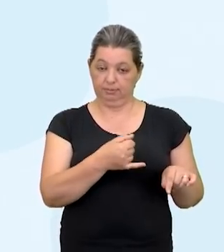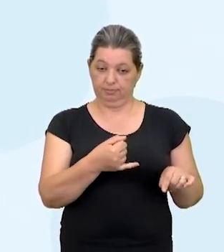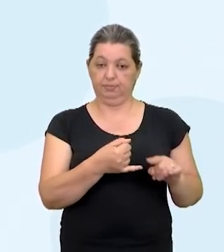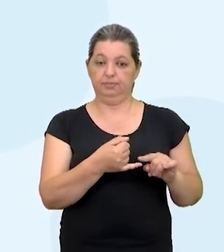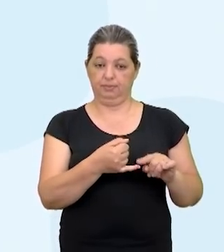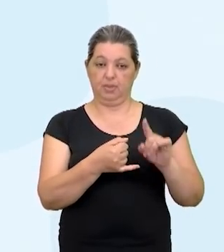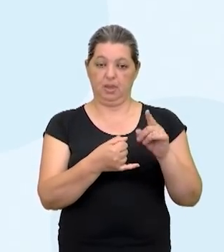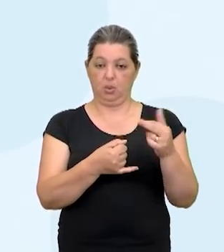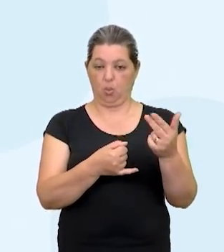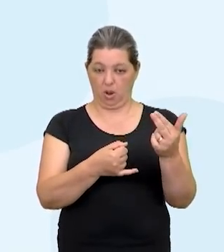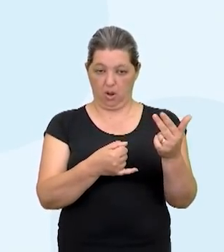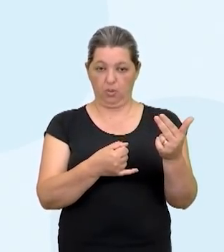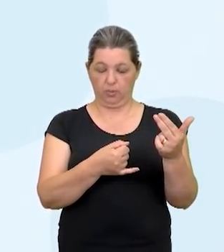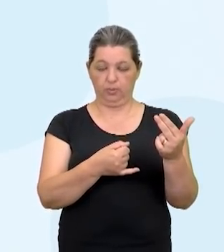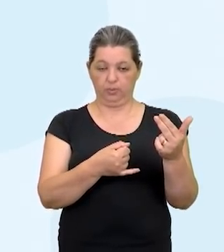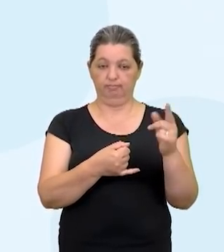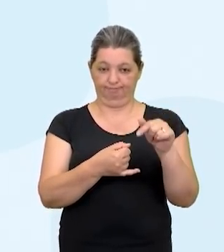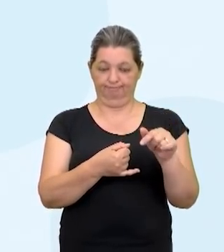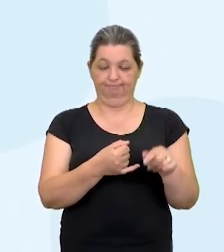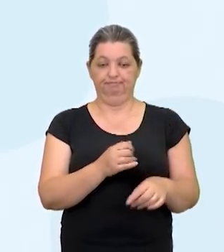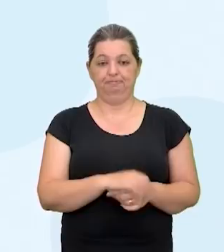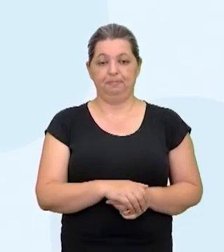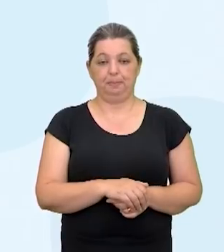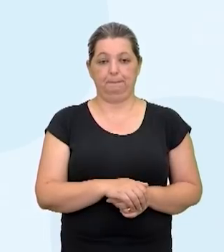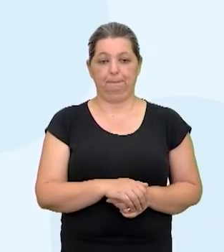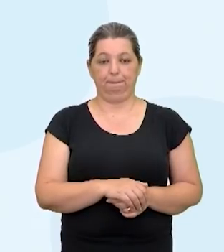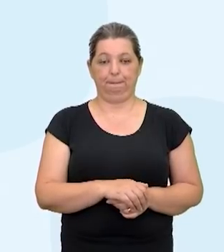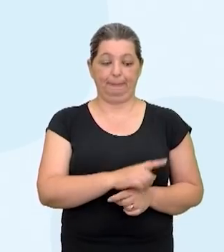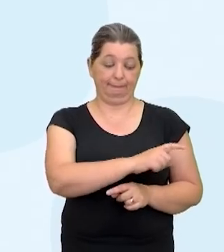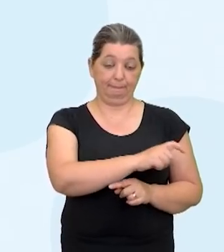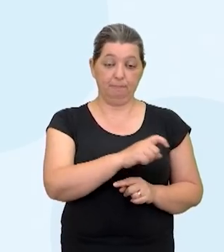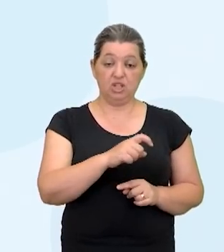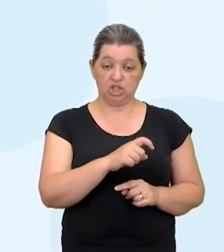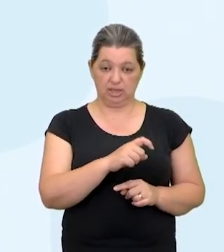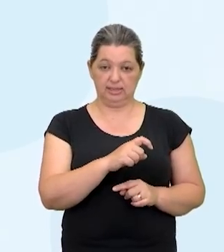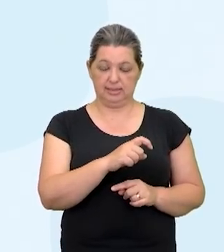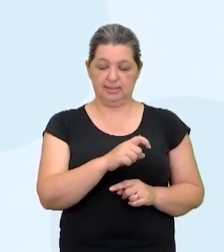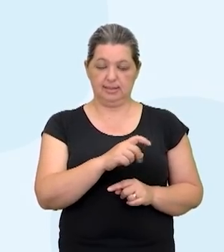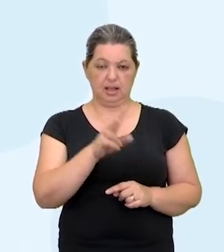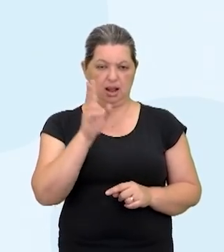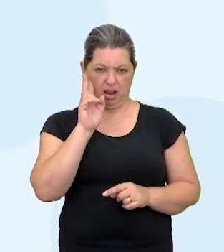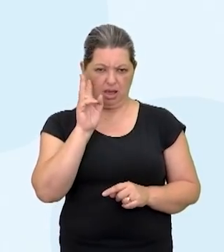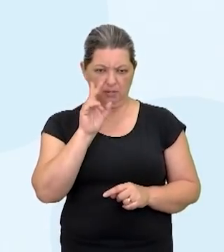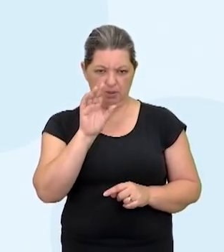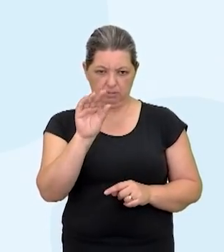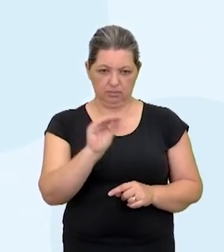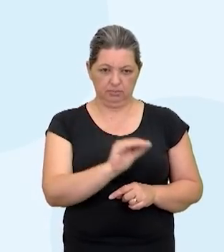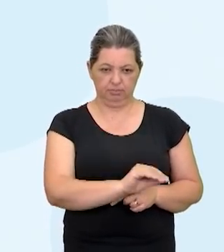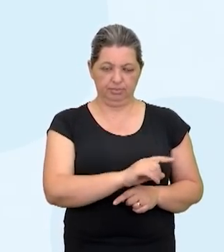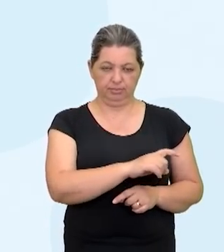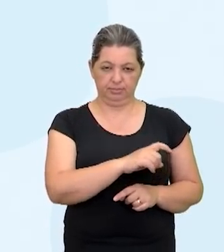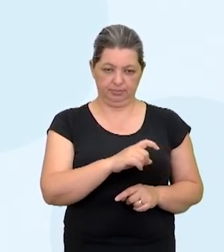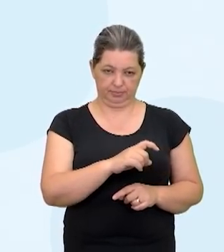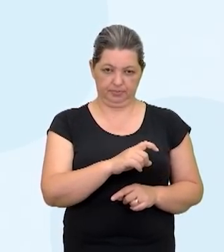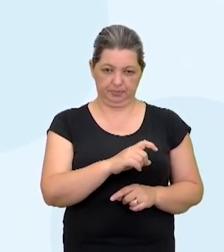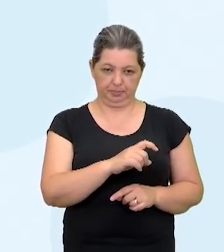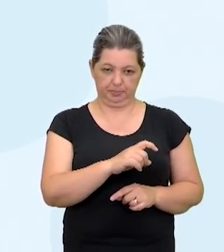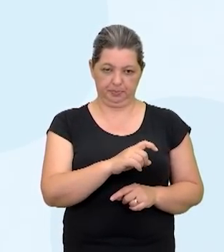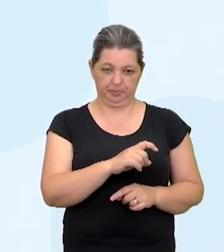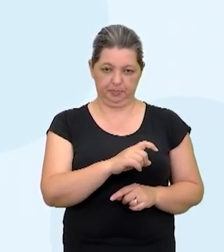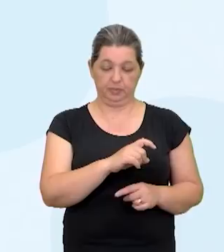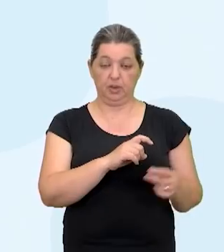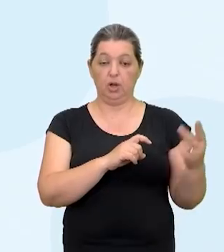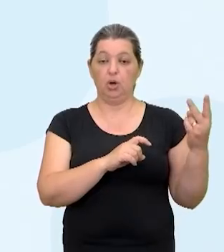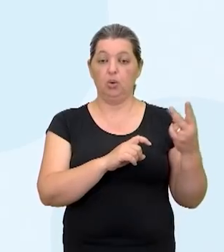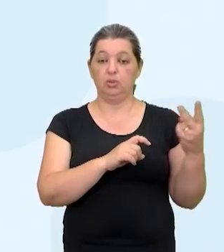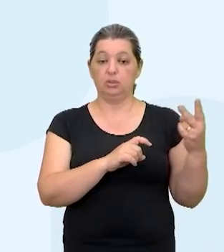é menos. Ah, é isso que mudou. O primeiro termo é o x. Lembra, o termo foi o x, que a gente descobriu que era elevado ao quadrado. E o segundo